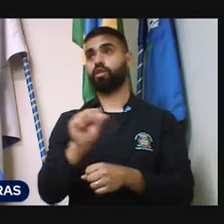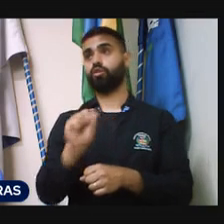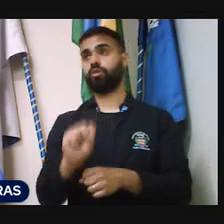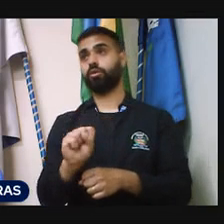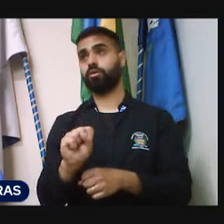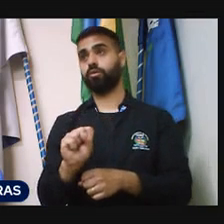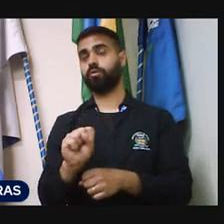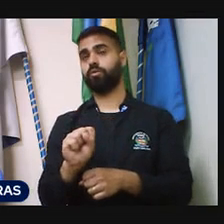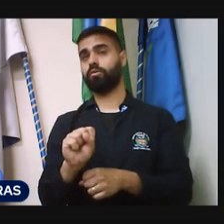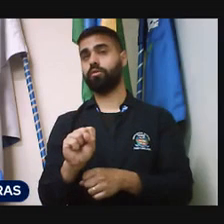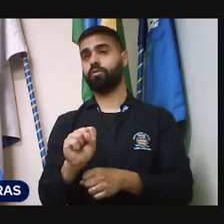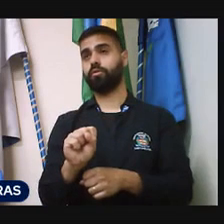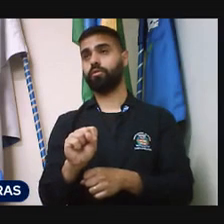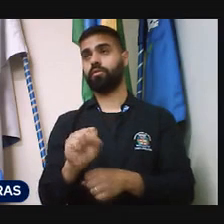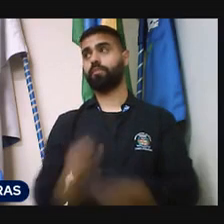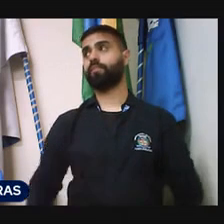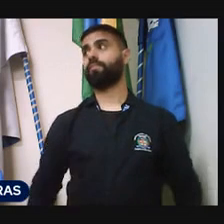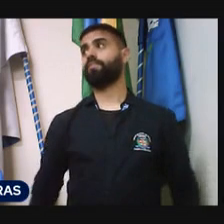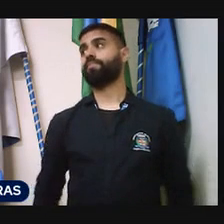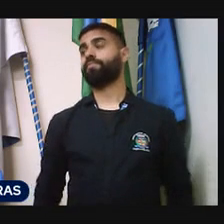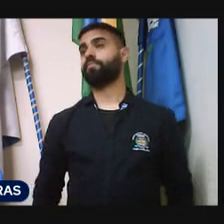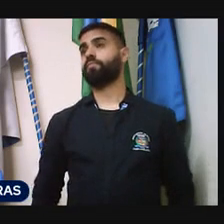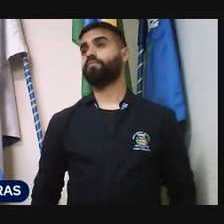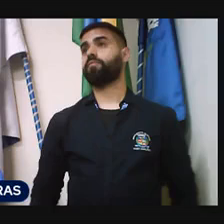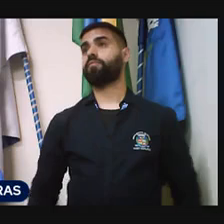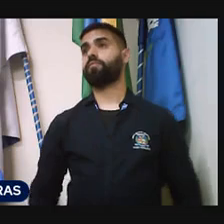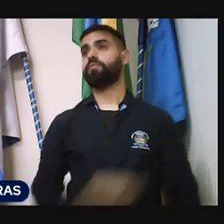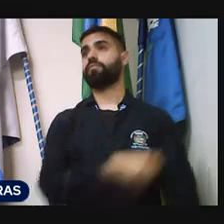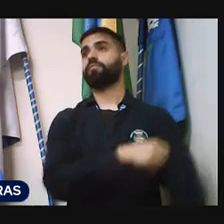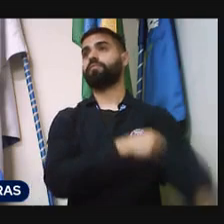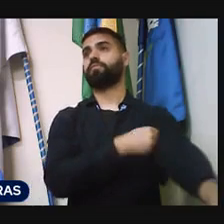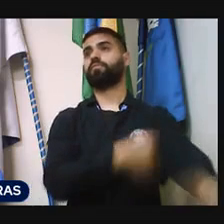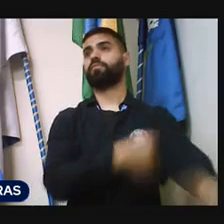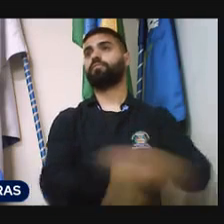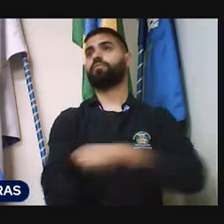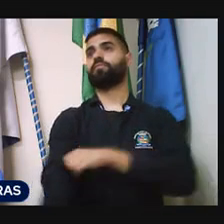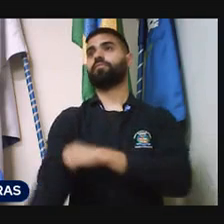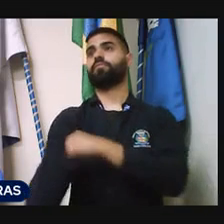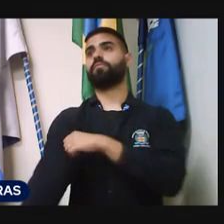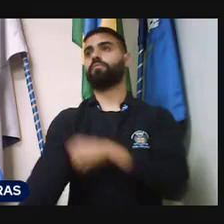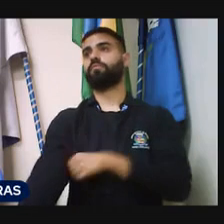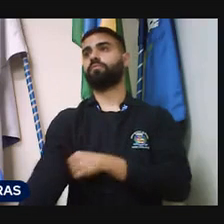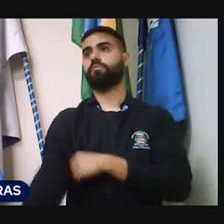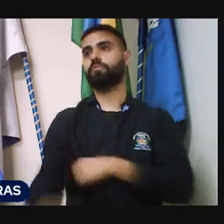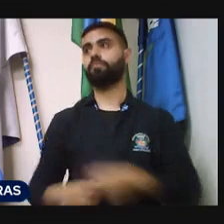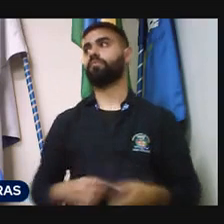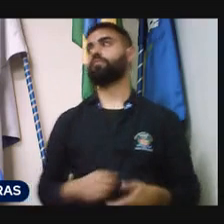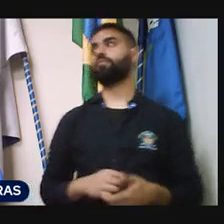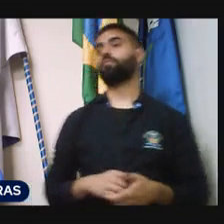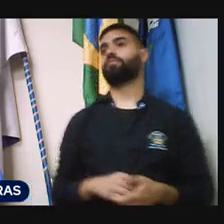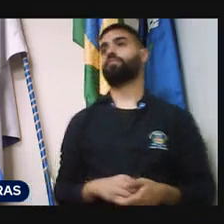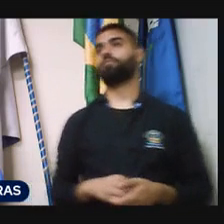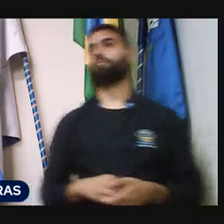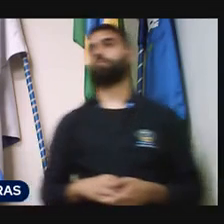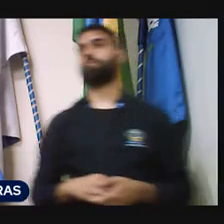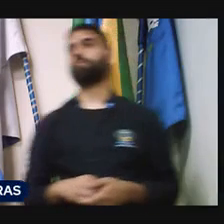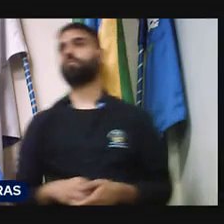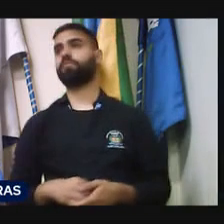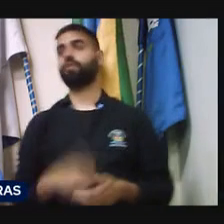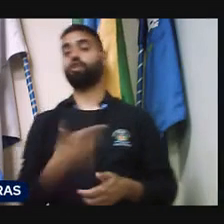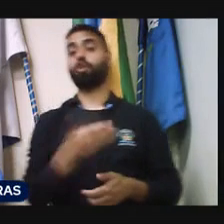foi Nossa se eu não me engano mais então quiser receberão três parcelas 2018/2017